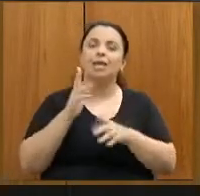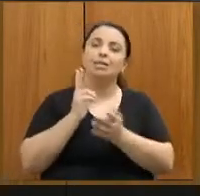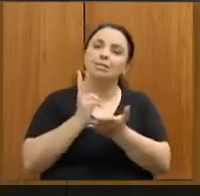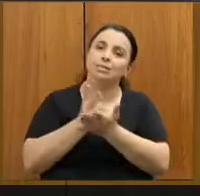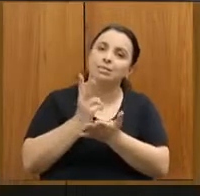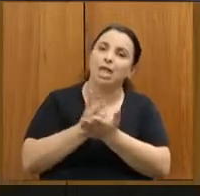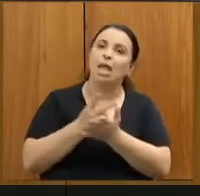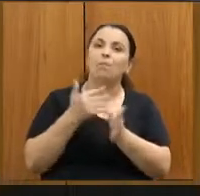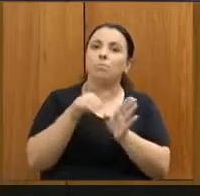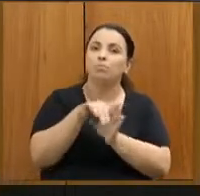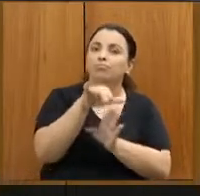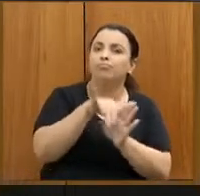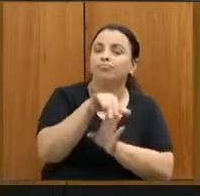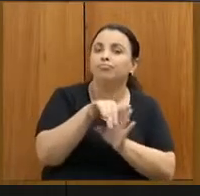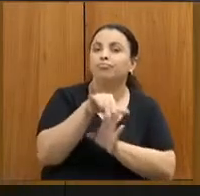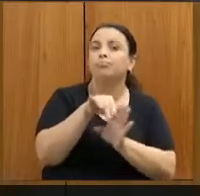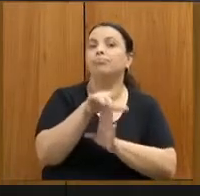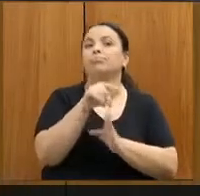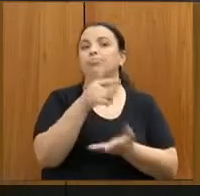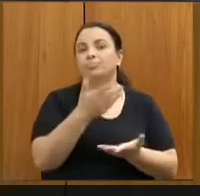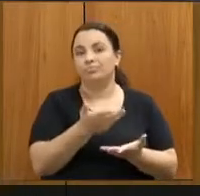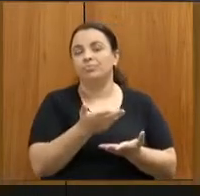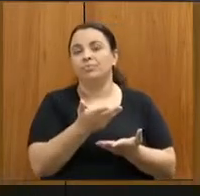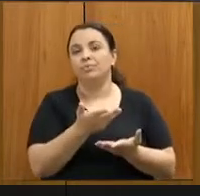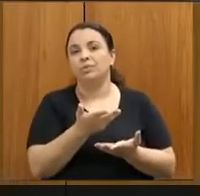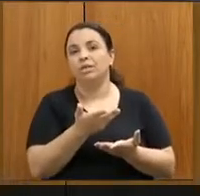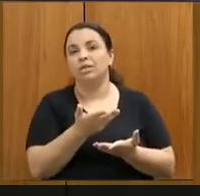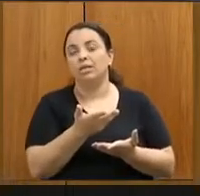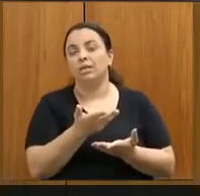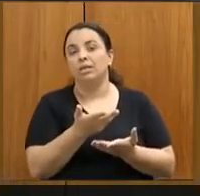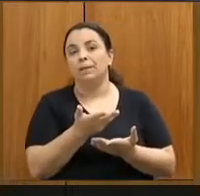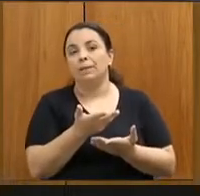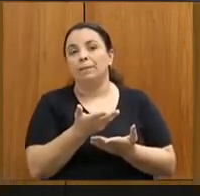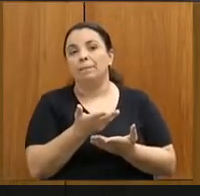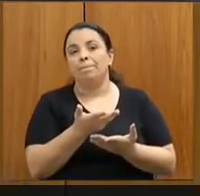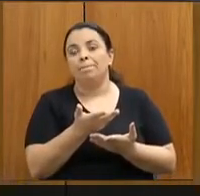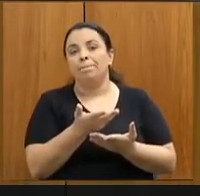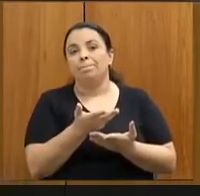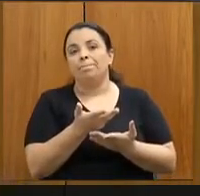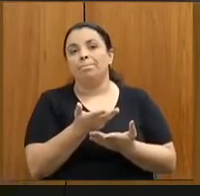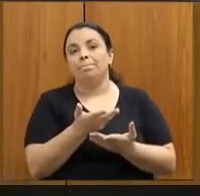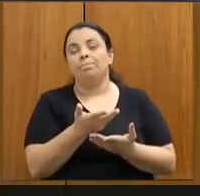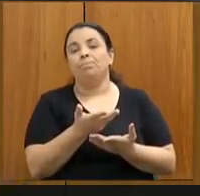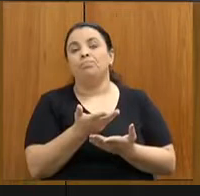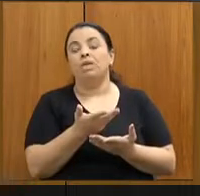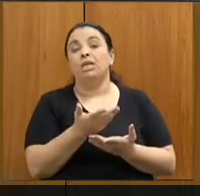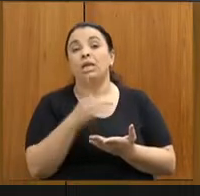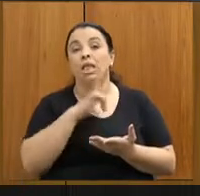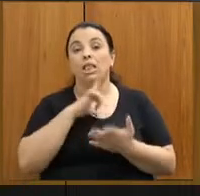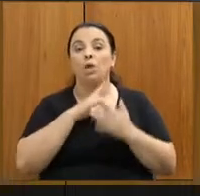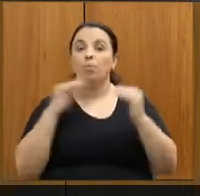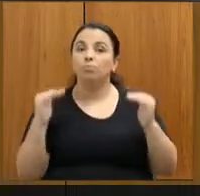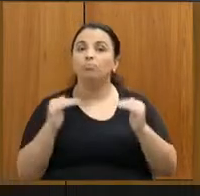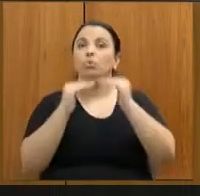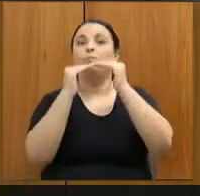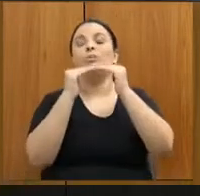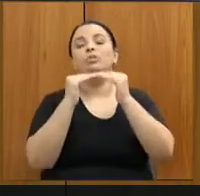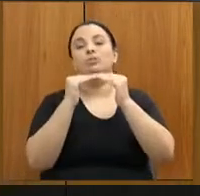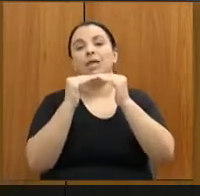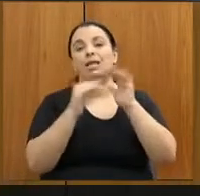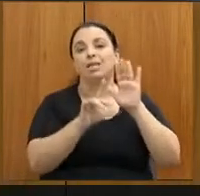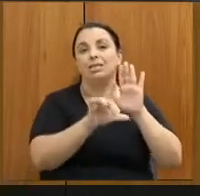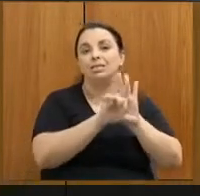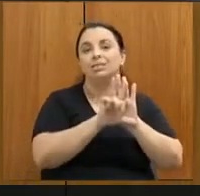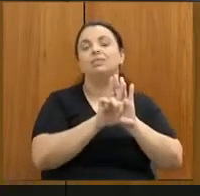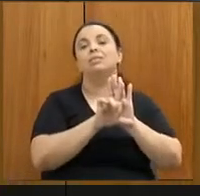recomenda assim o poder aqui no caso a maioria é essa compatibilidade dessas duas